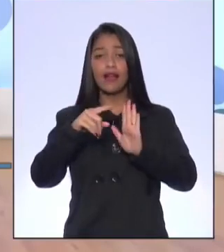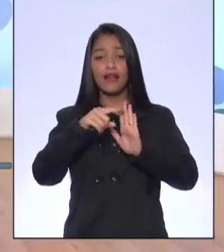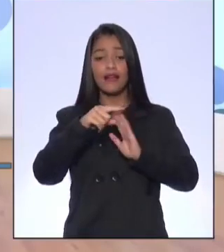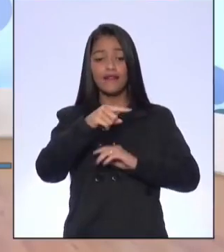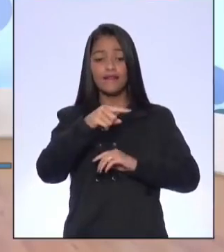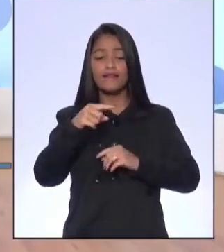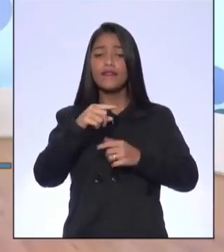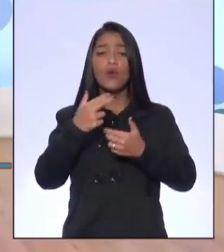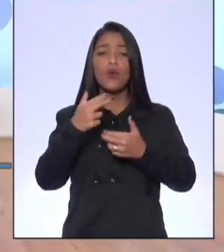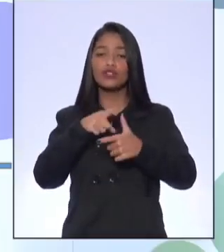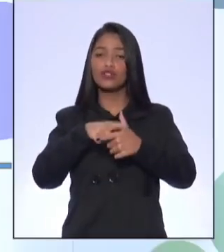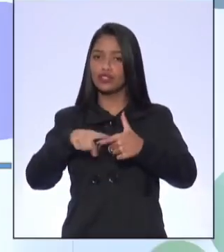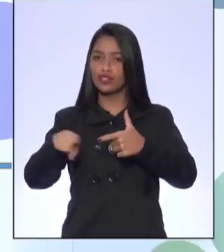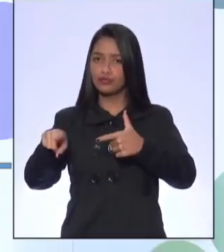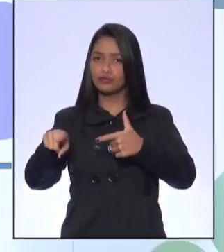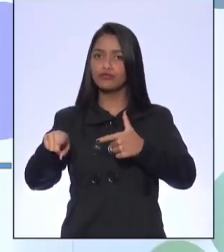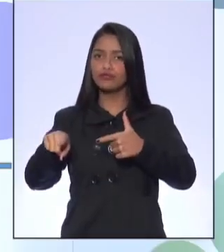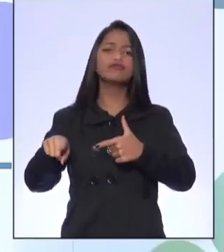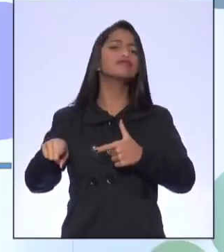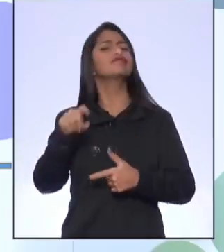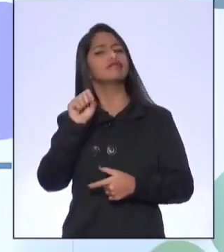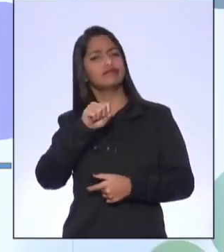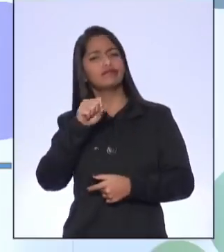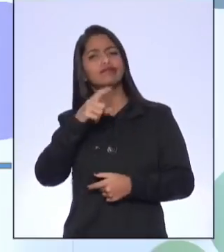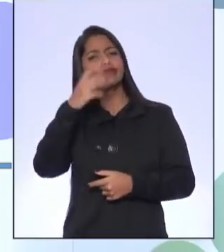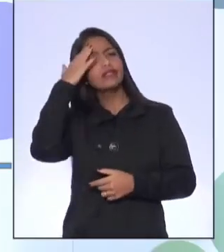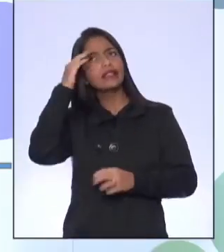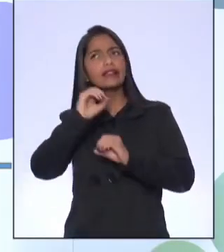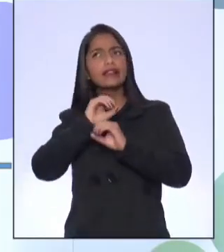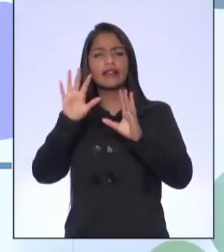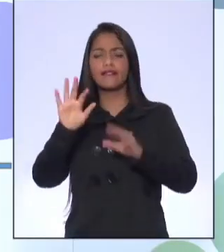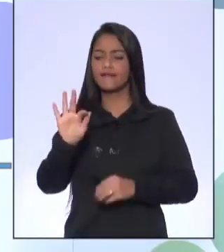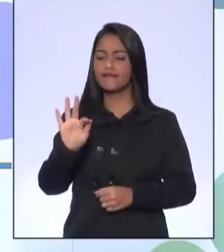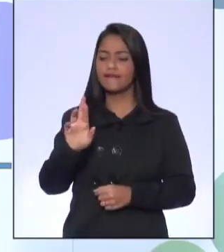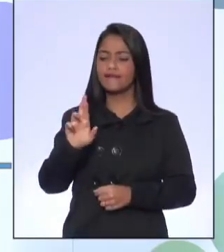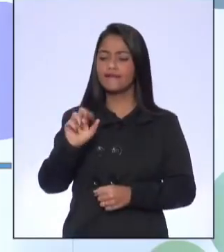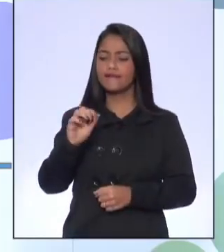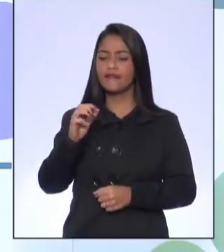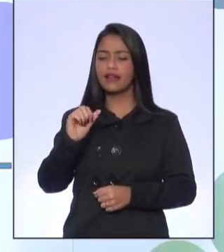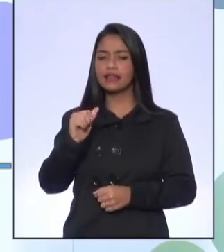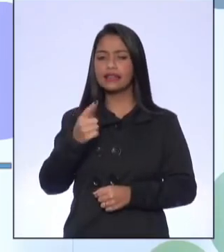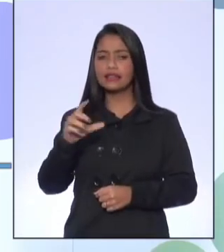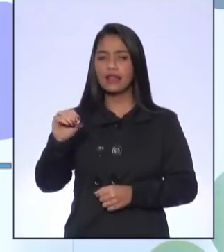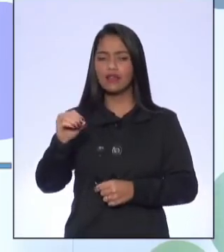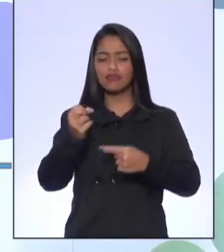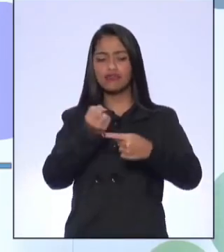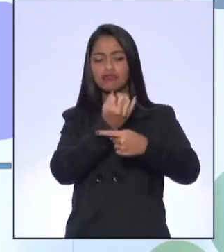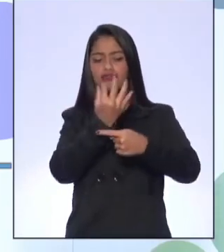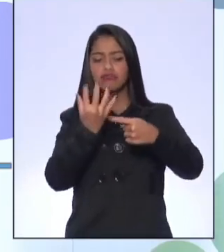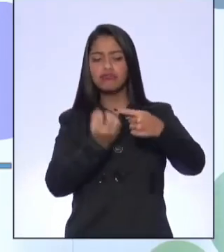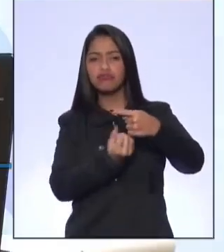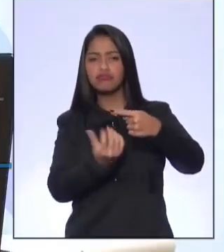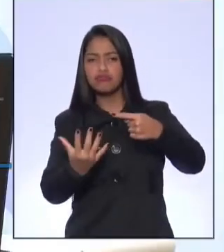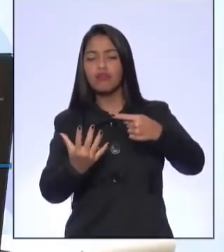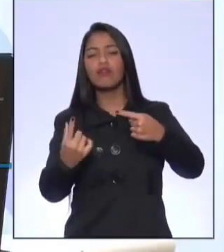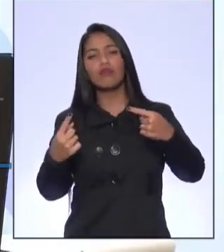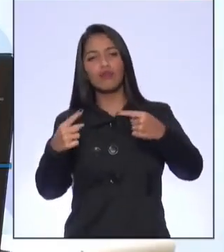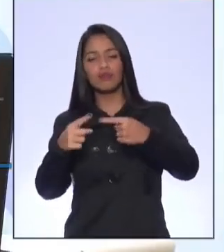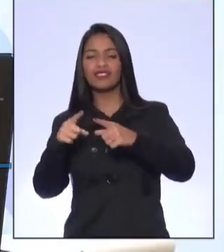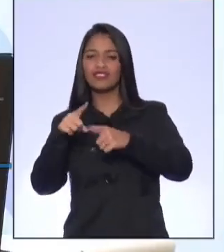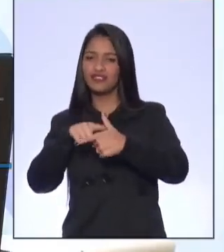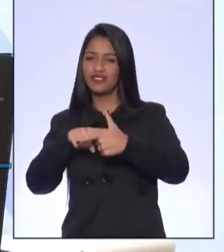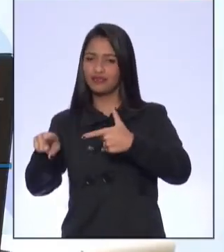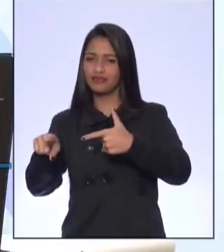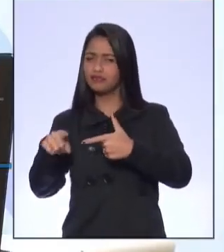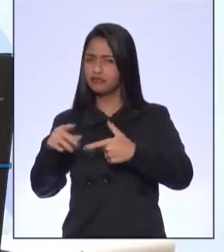né, Rafa? É isso aí. Acho que um jeito mais simples de você entender o conceito de fração é relacioná-la com uma divisão. Isso mesmo, né?